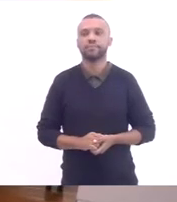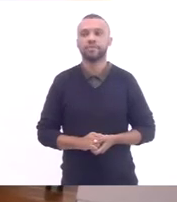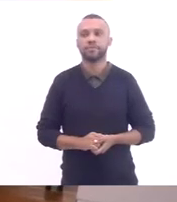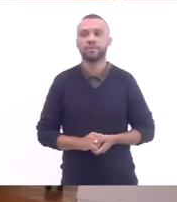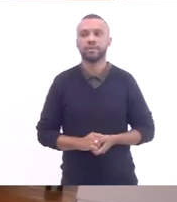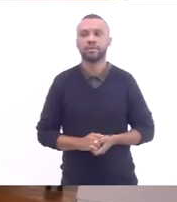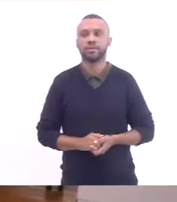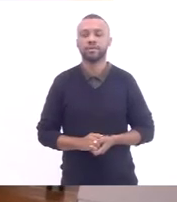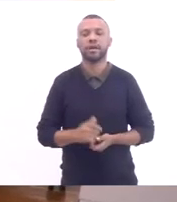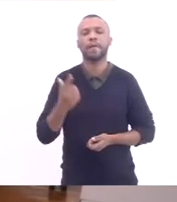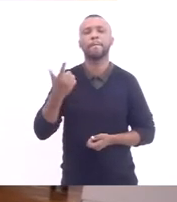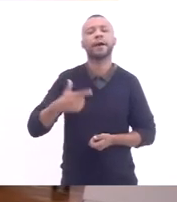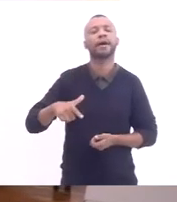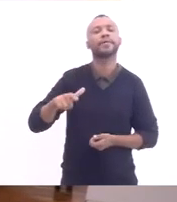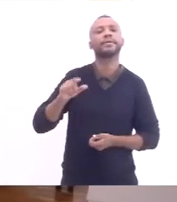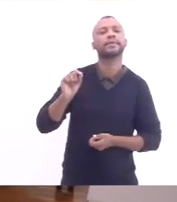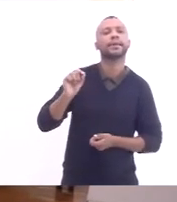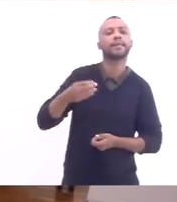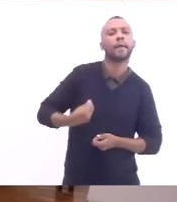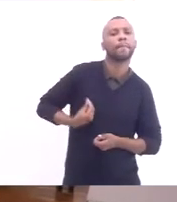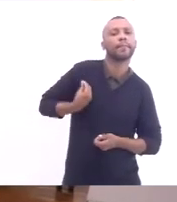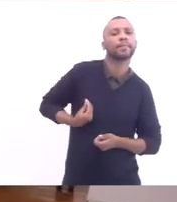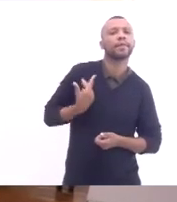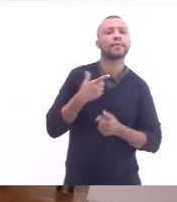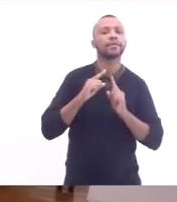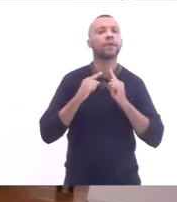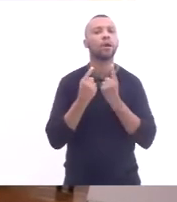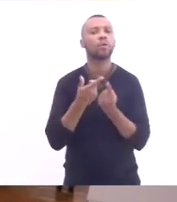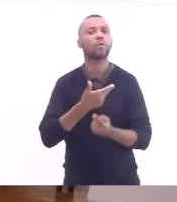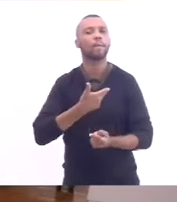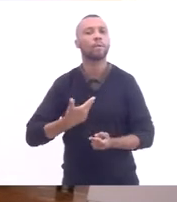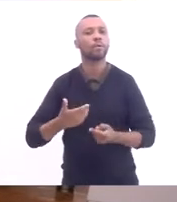E mais quem que está aqui de forma presencial?